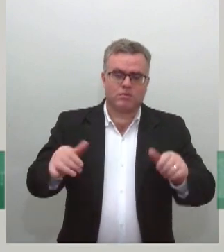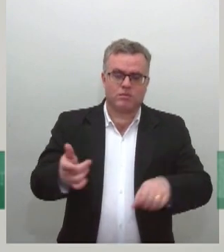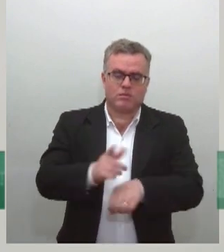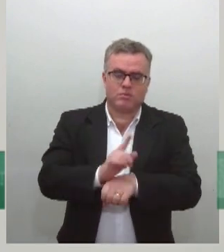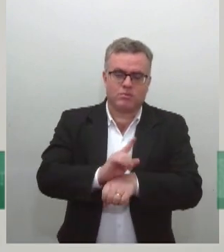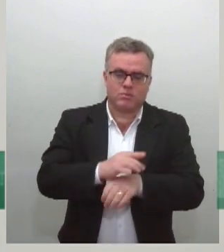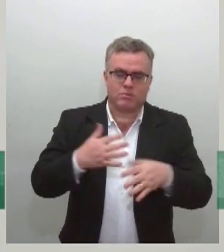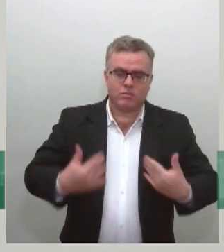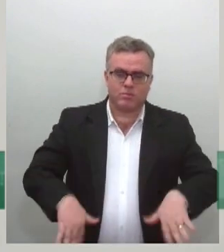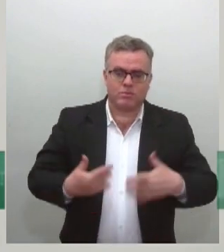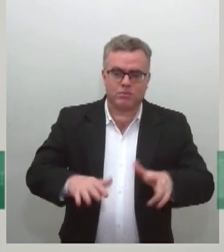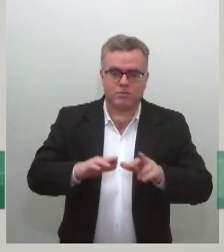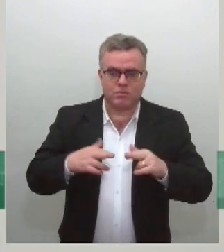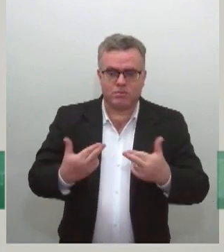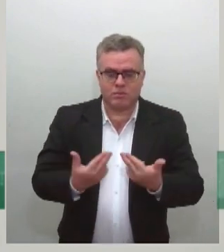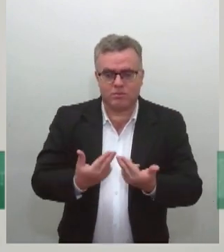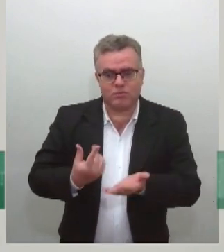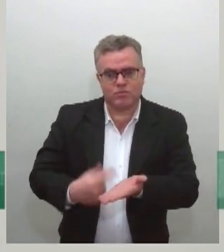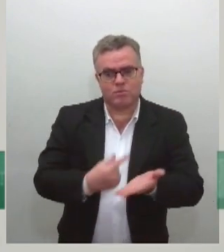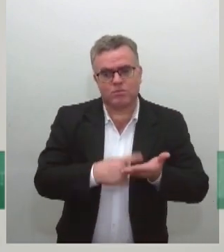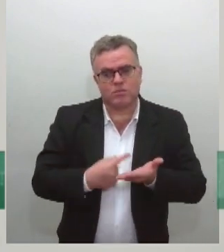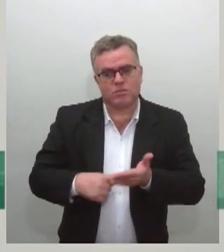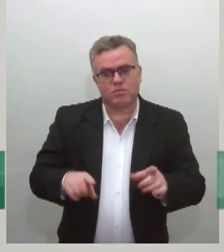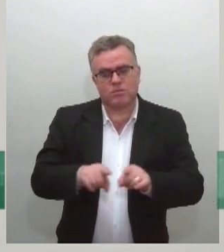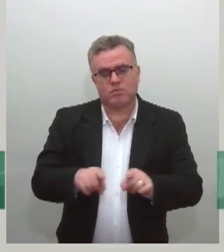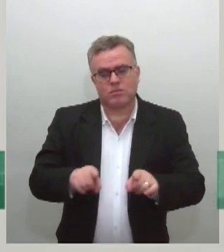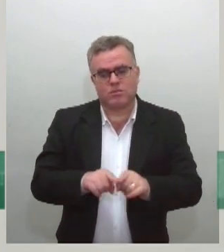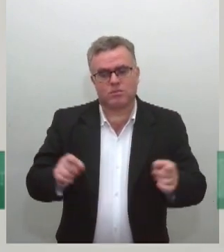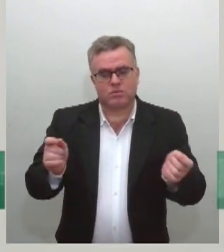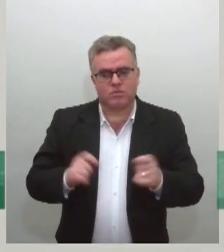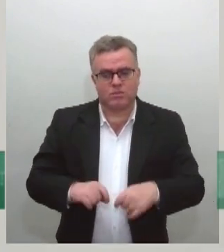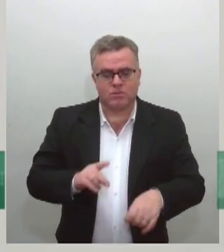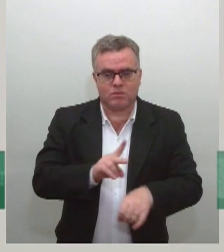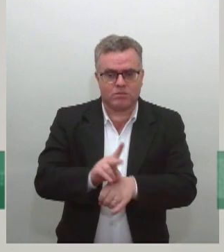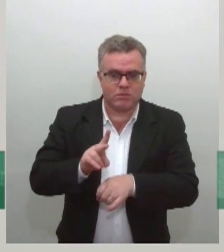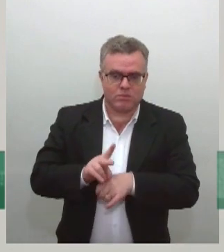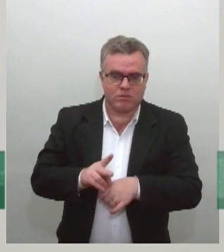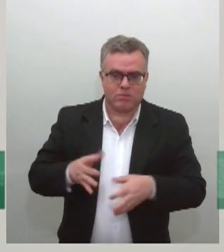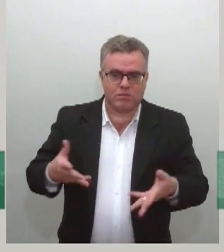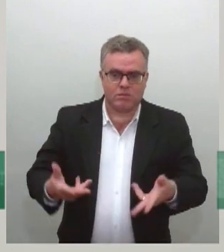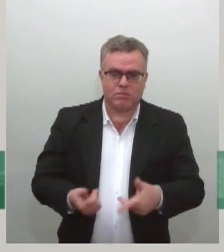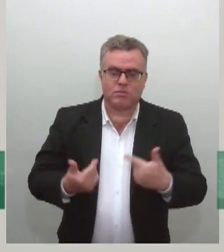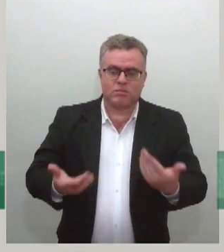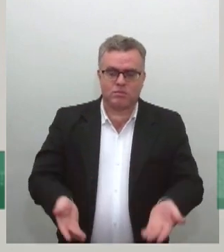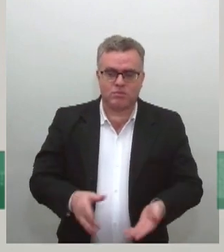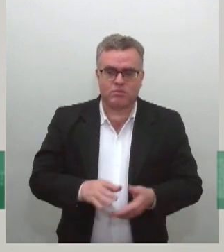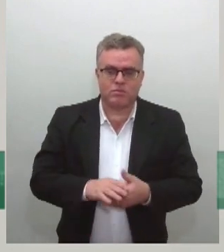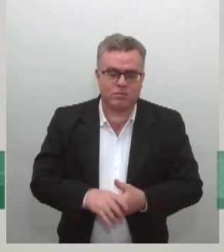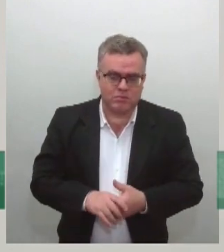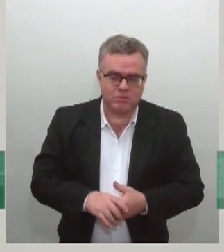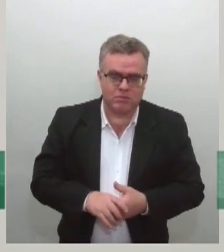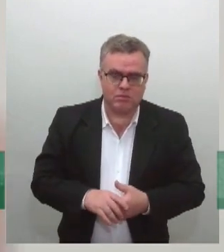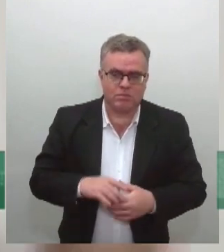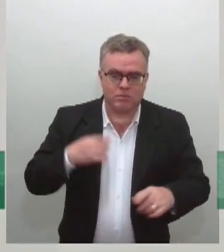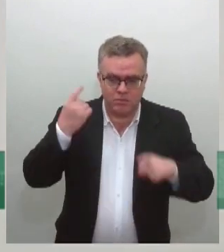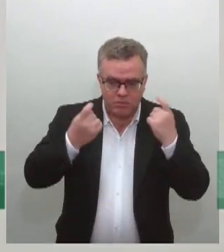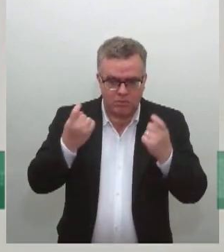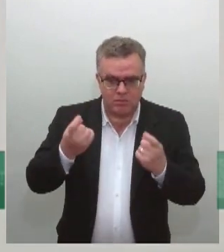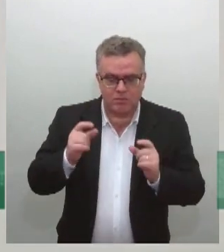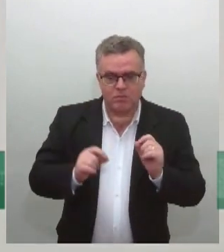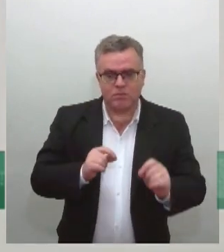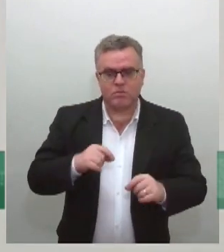reuniões coletivas, mas também temos os atendimentos individuais. É também uma preocupação do Ministério da Cultura